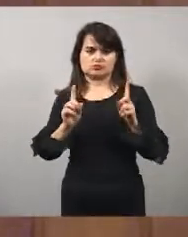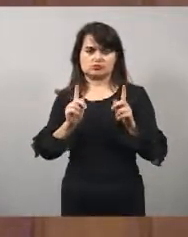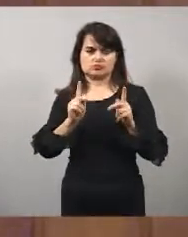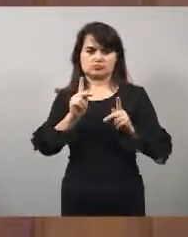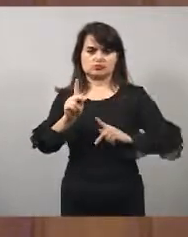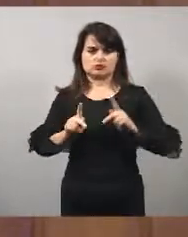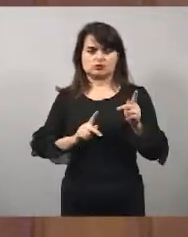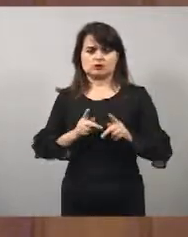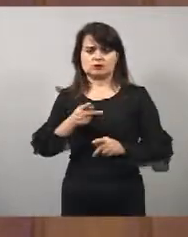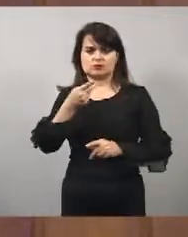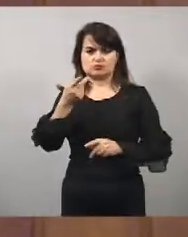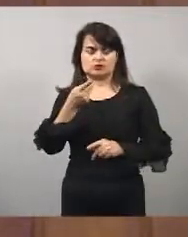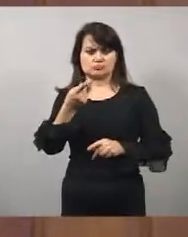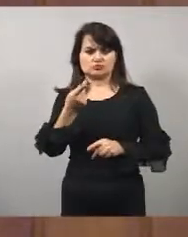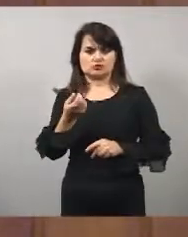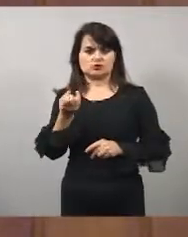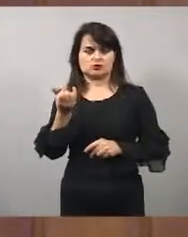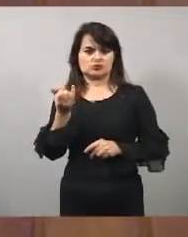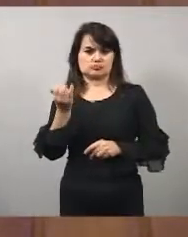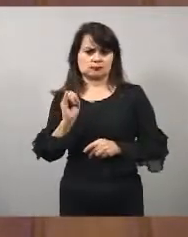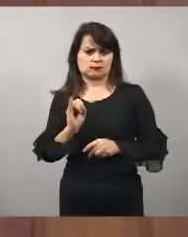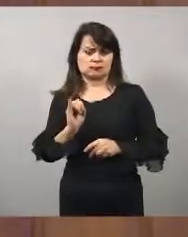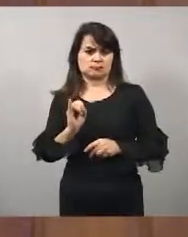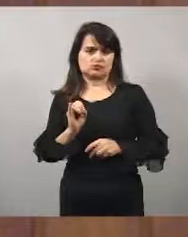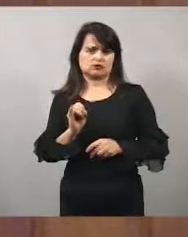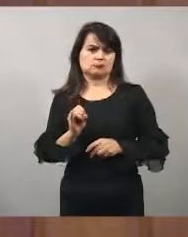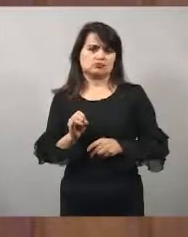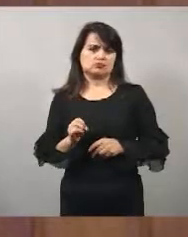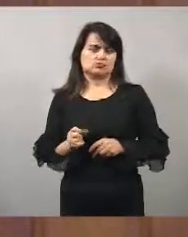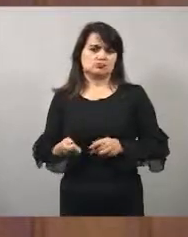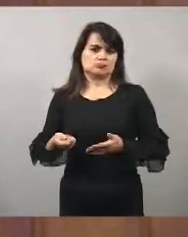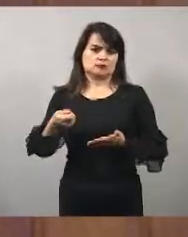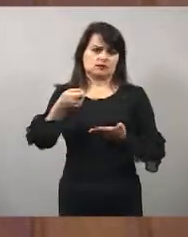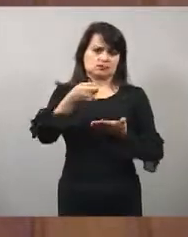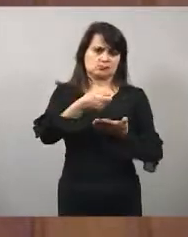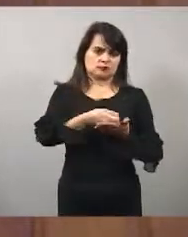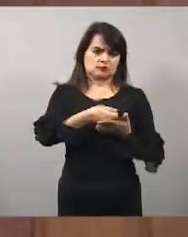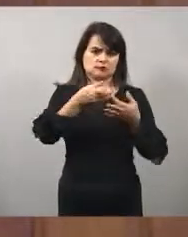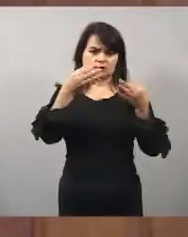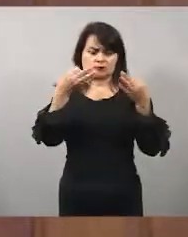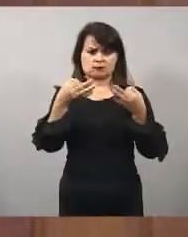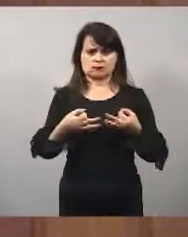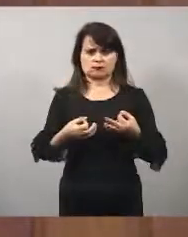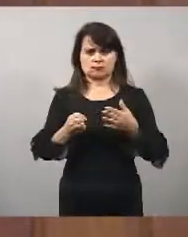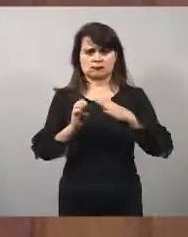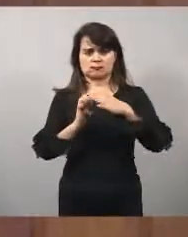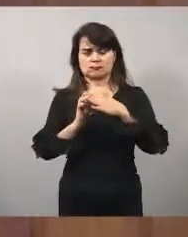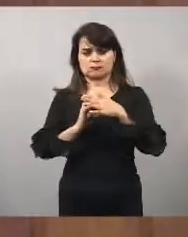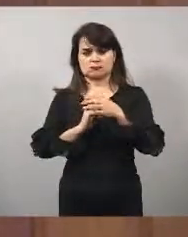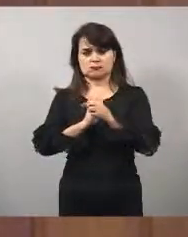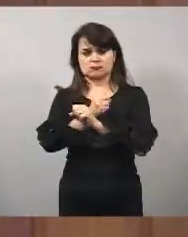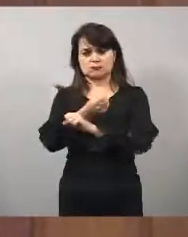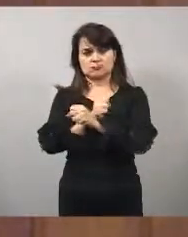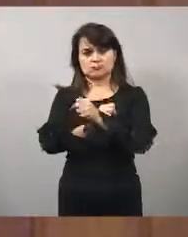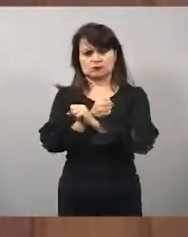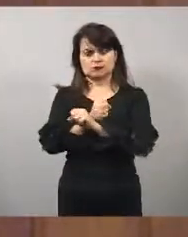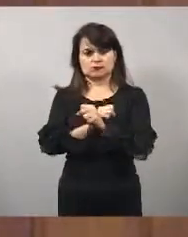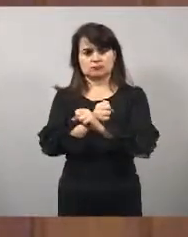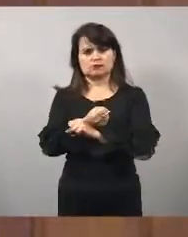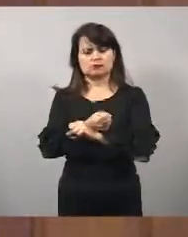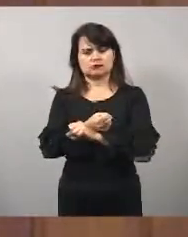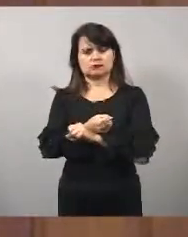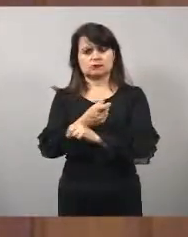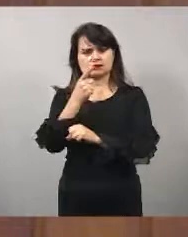equilíbrio financeiro e um ajuste de pagamento com a empresa contratada. Ora, né, já se passou um ano e